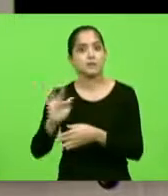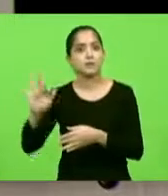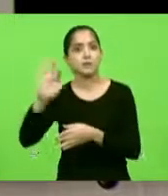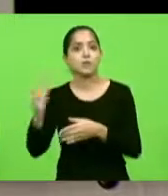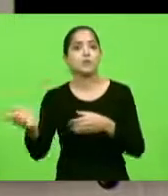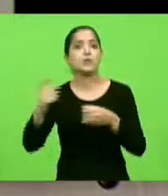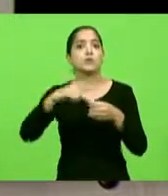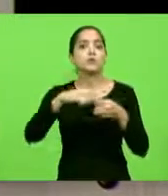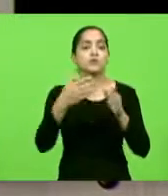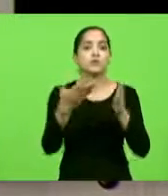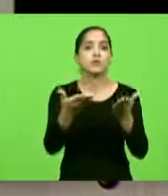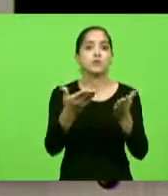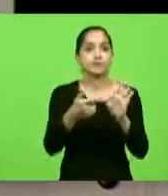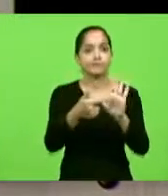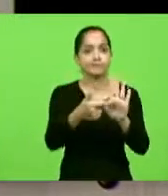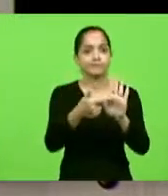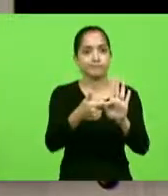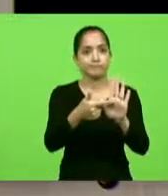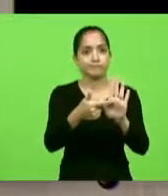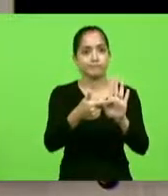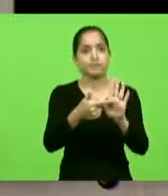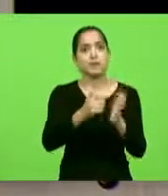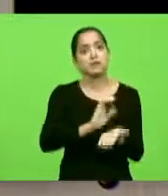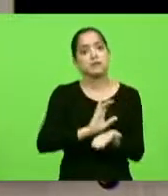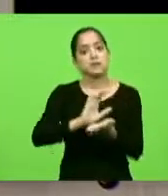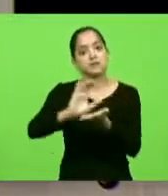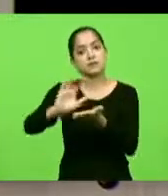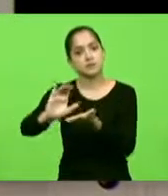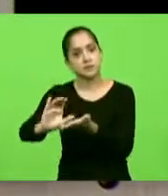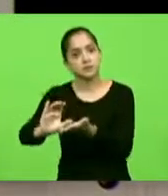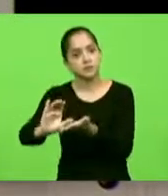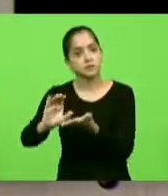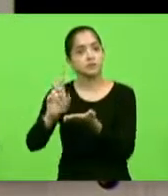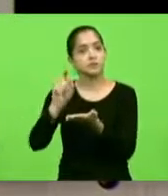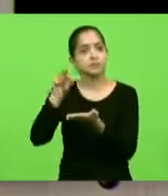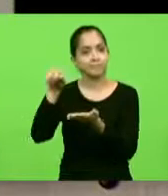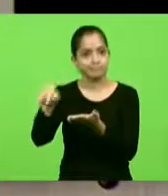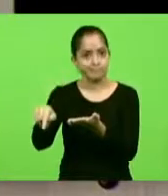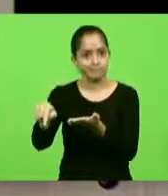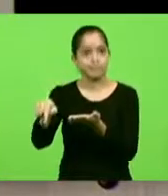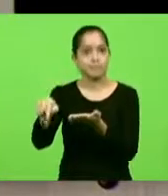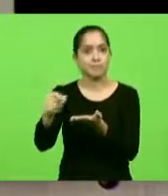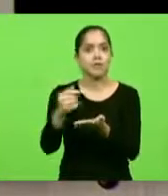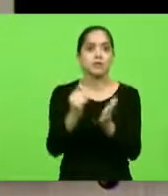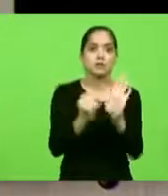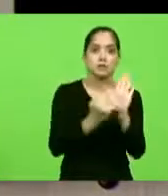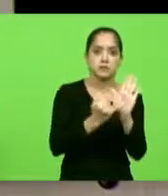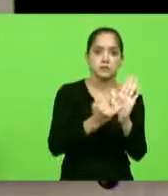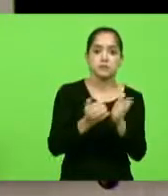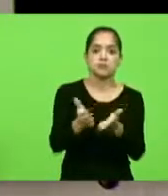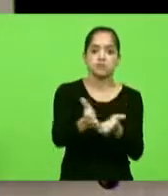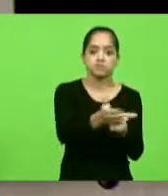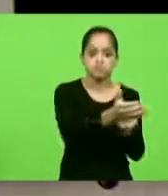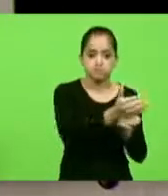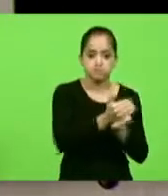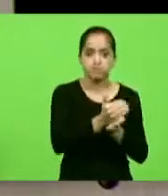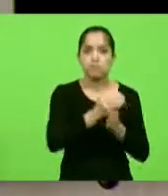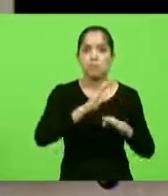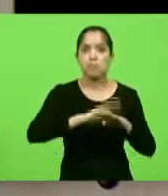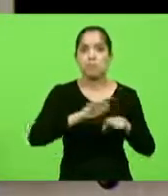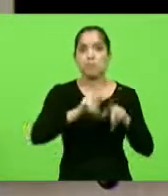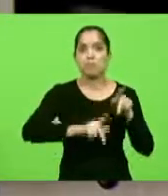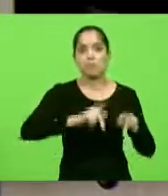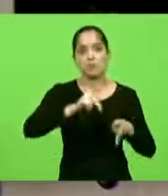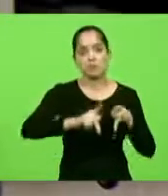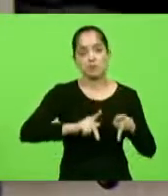esse. Ter que investir o dinheiro dos tributos do povo catarinense em